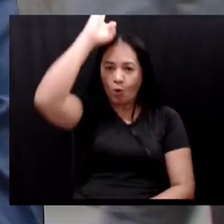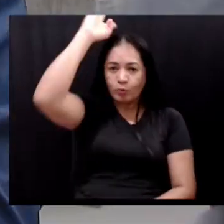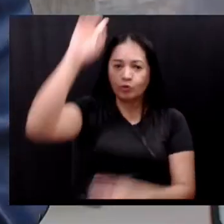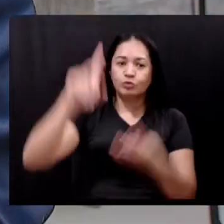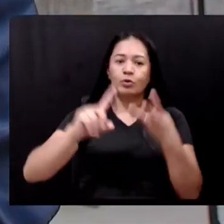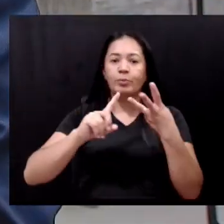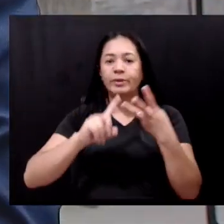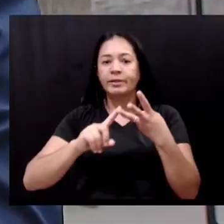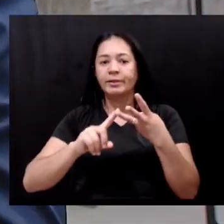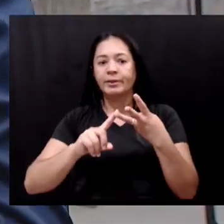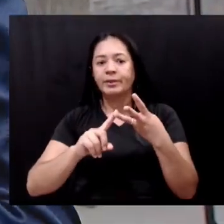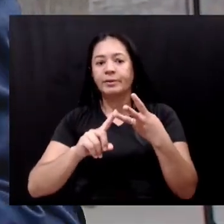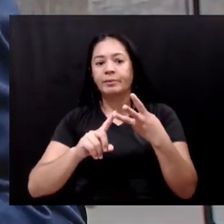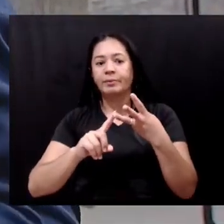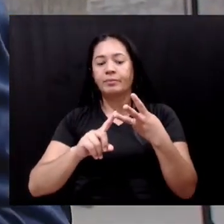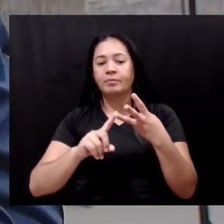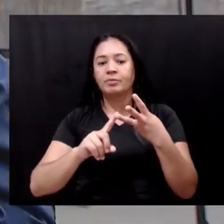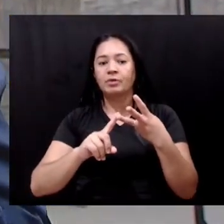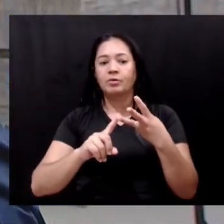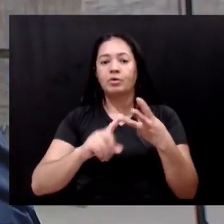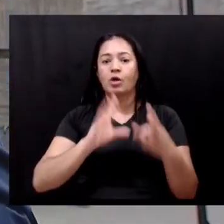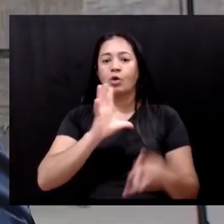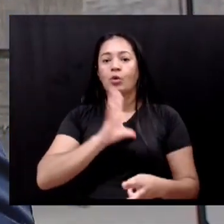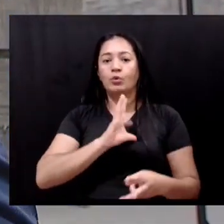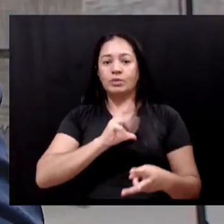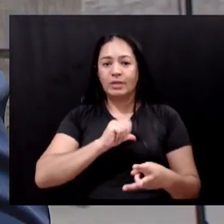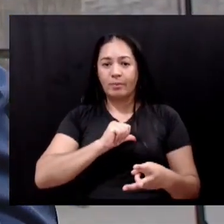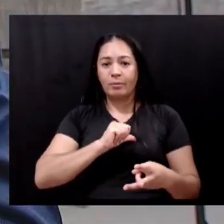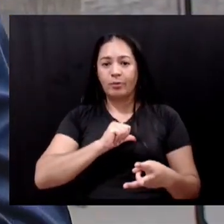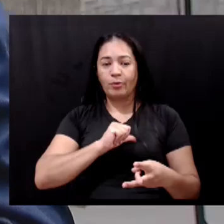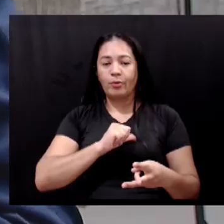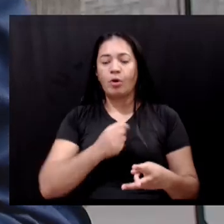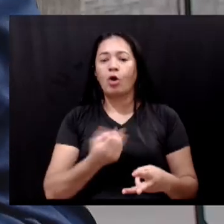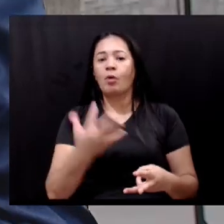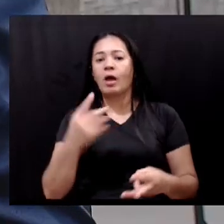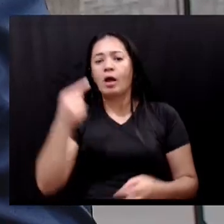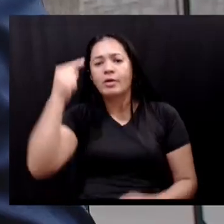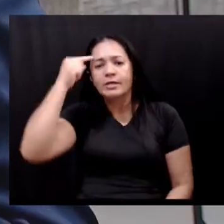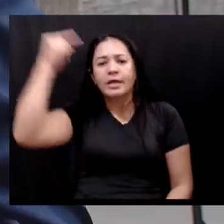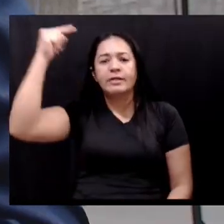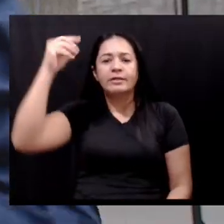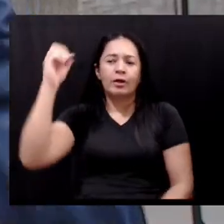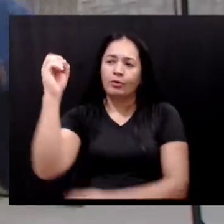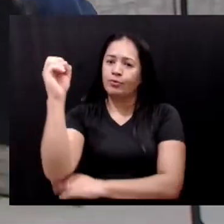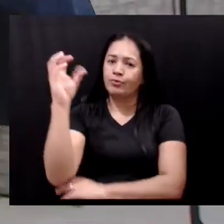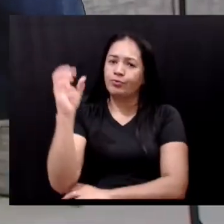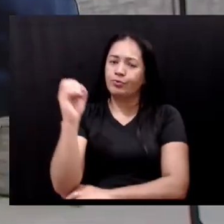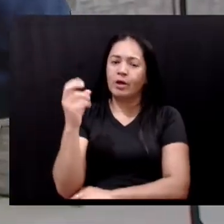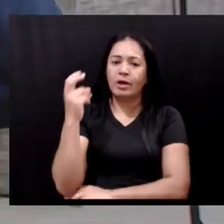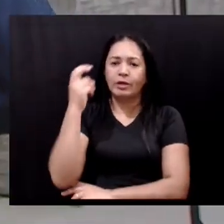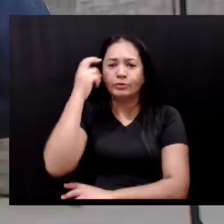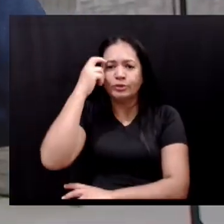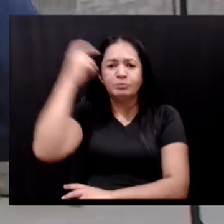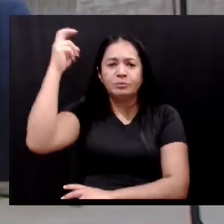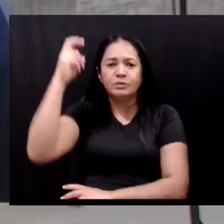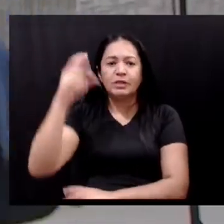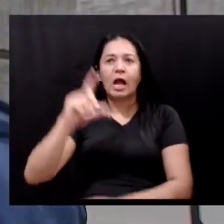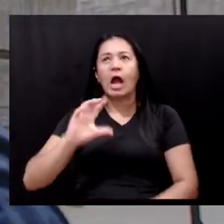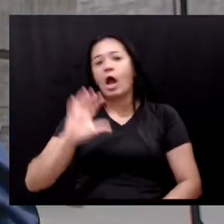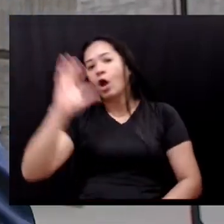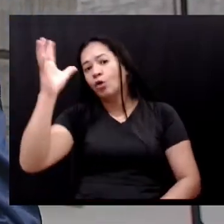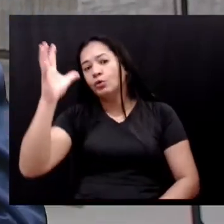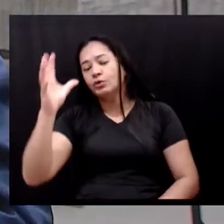o próprio SAMU. Qual que é a ideia do semáforo inteligente? Tem uma ocorrência importante, por exemplo, lá na região